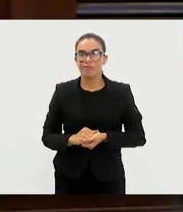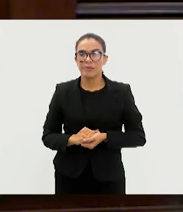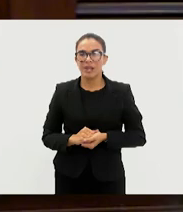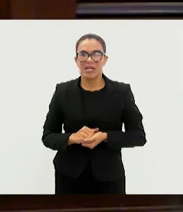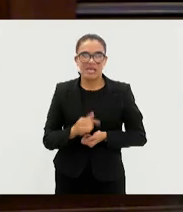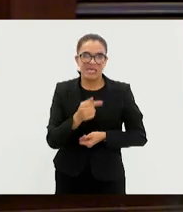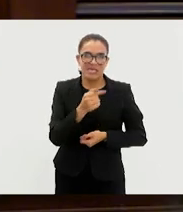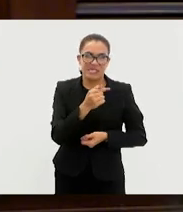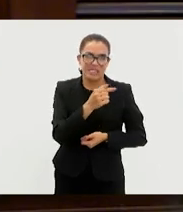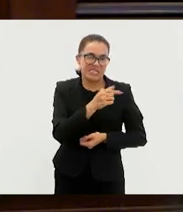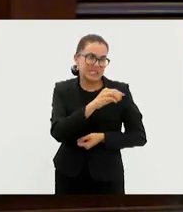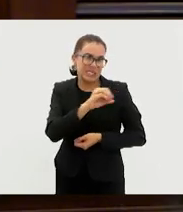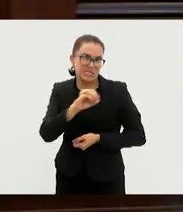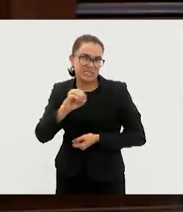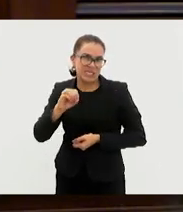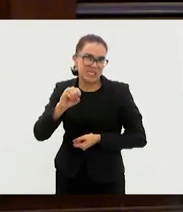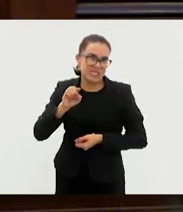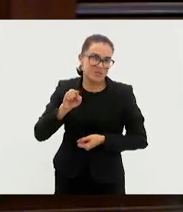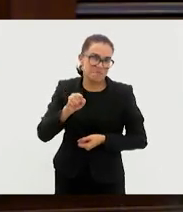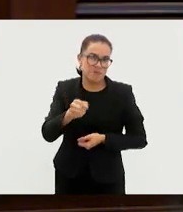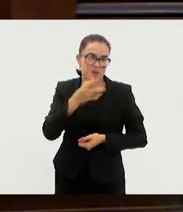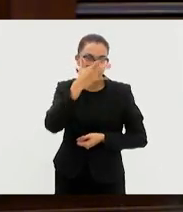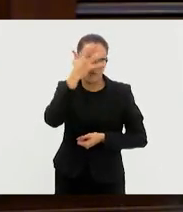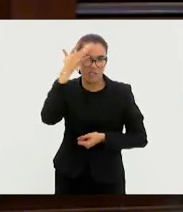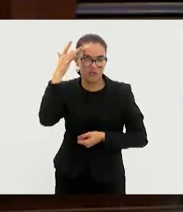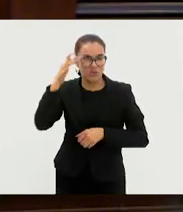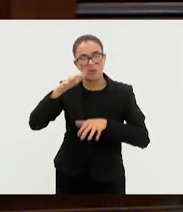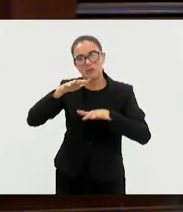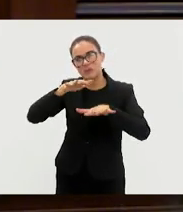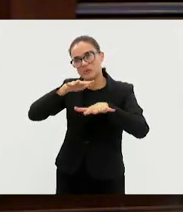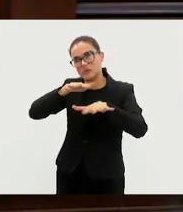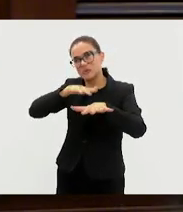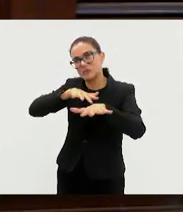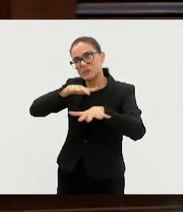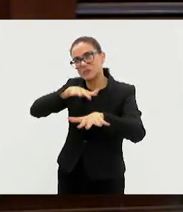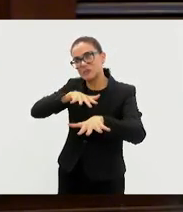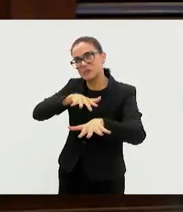700 mil pessoas ou mais lá estiveram.